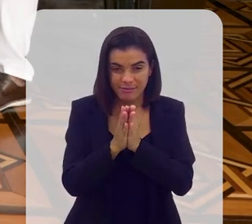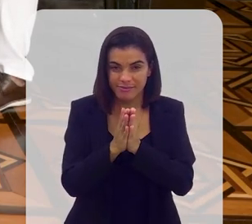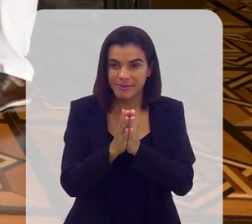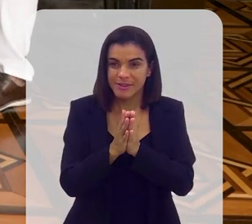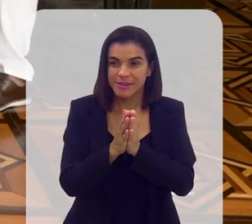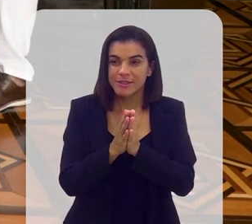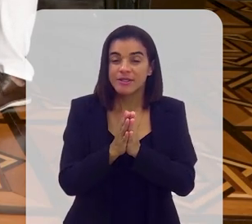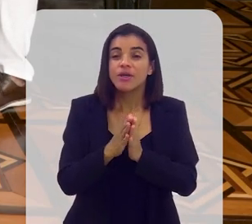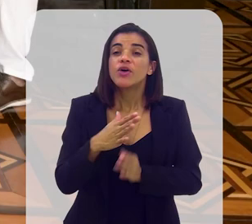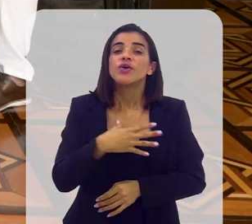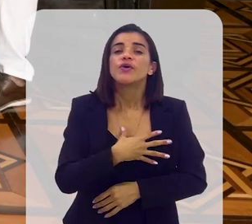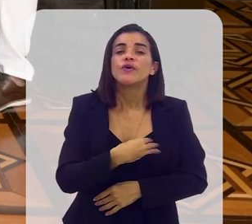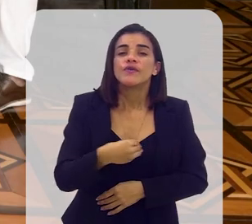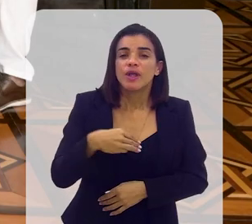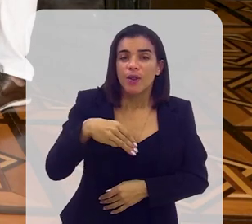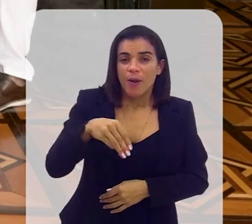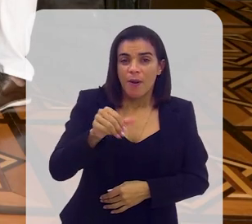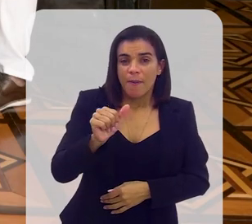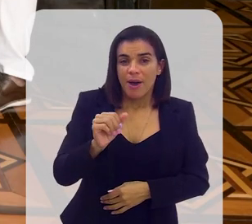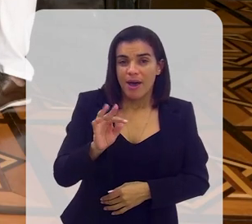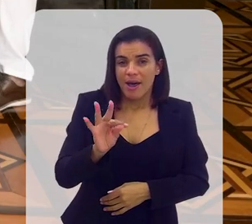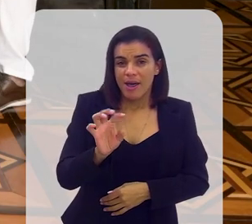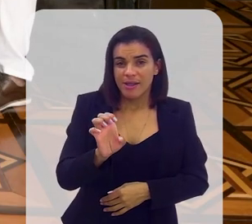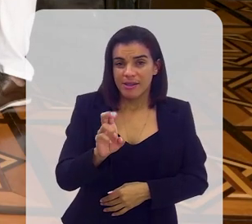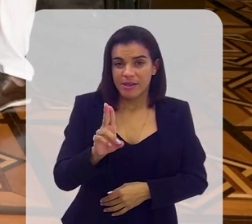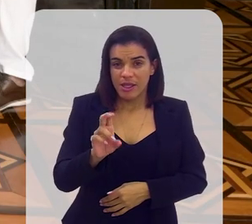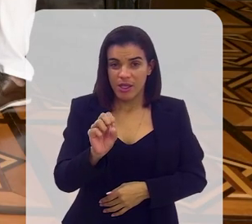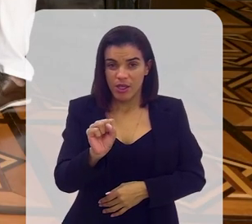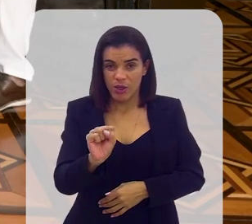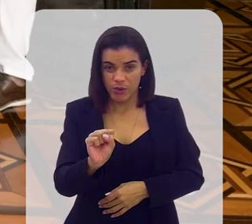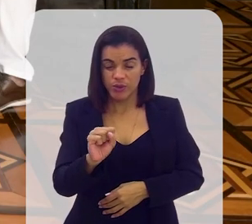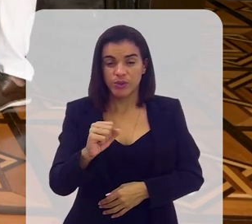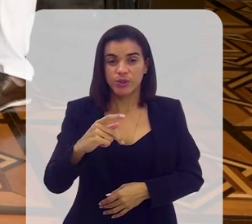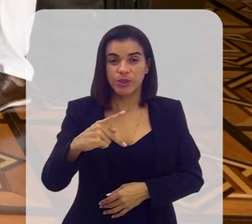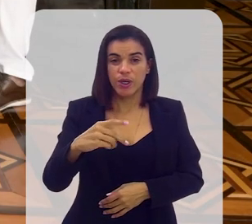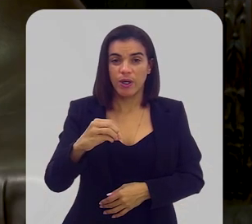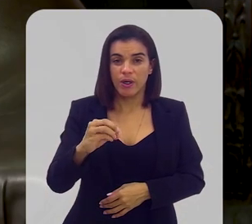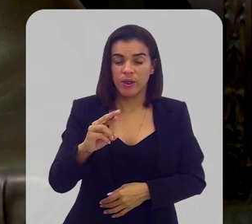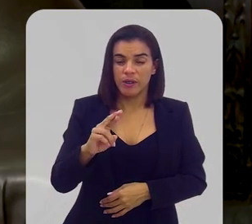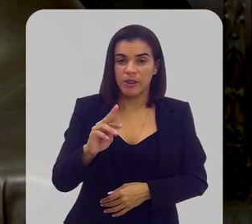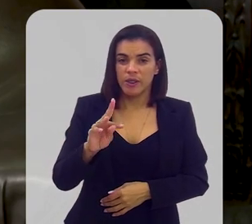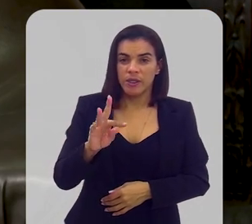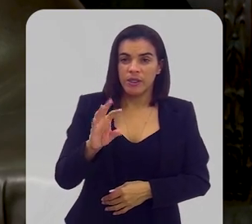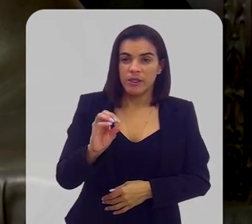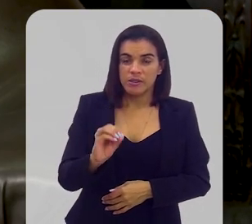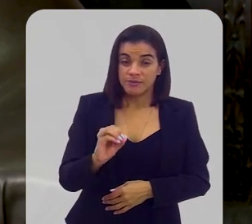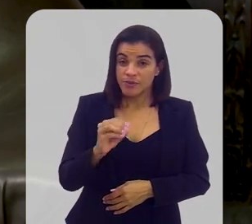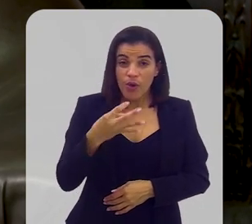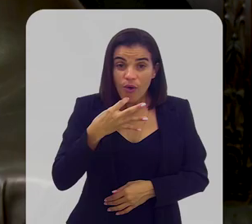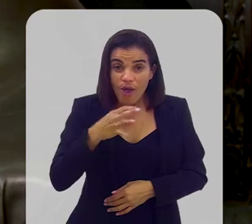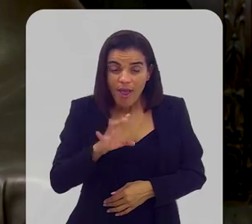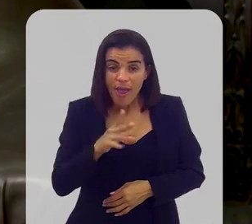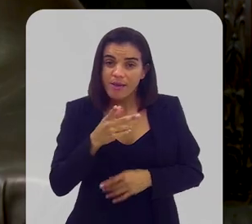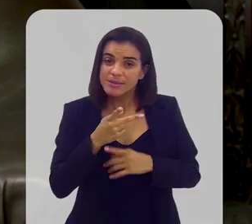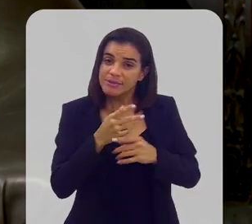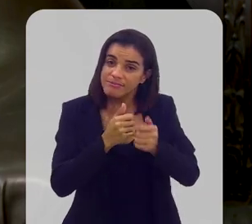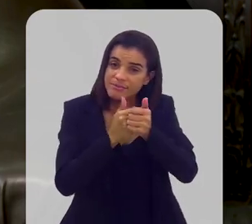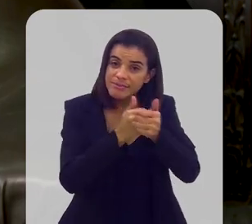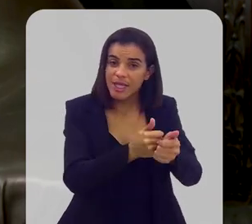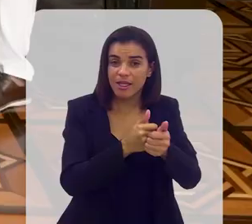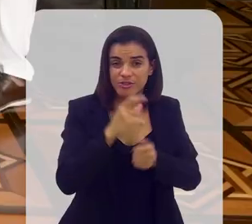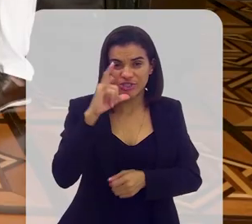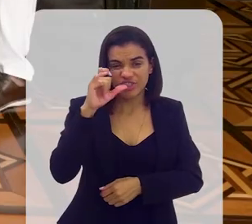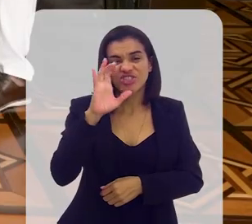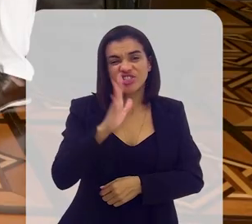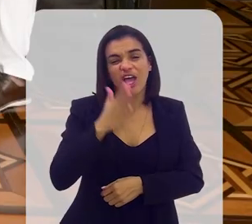tá bom? Seu filho Matheus Porto, é isso mesmo? Matheus Porto, né? Quem não conhece, segue lá no Instagram.